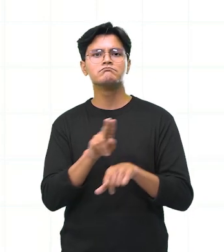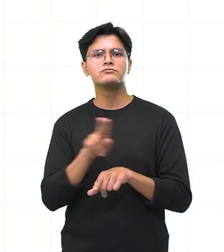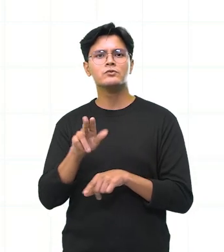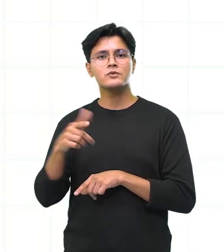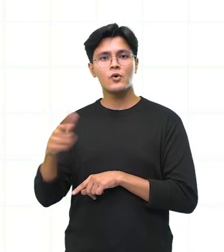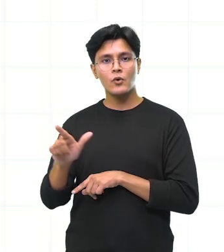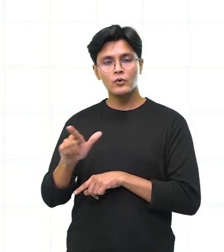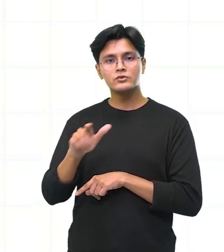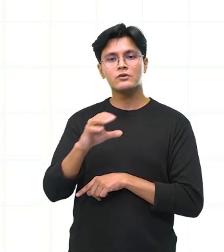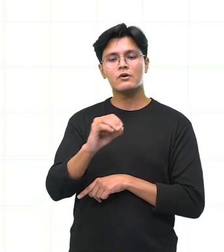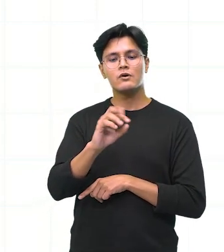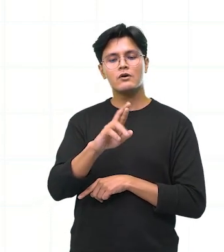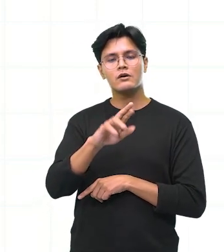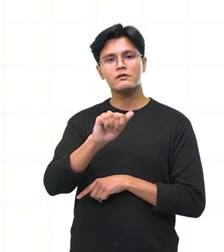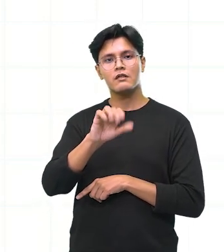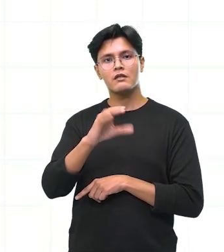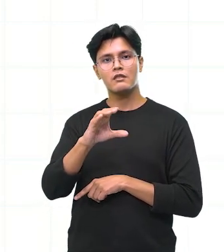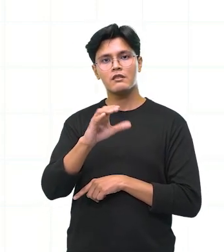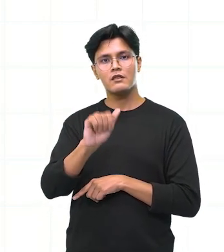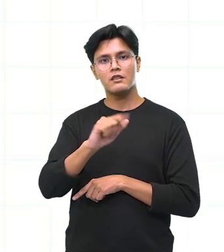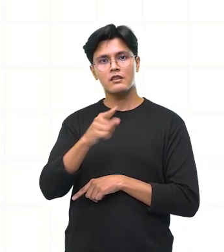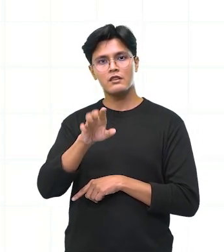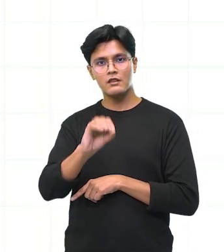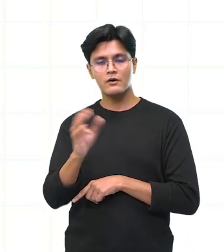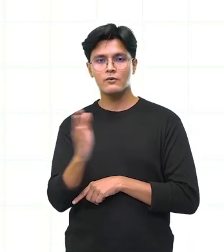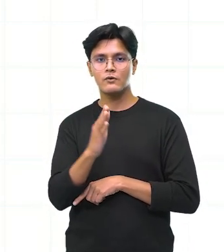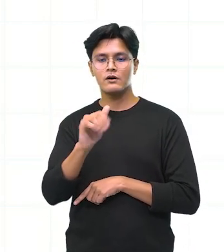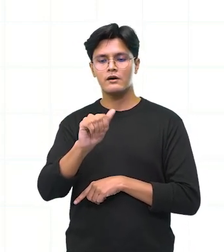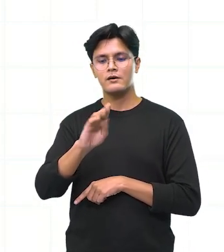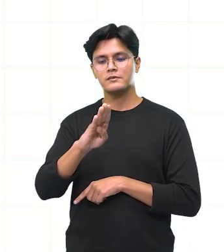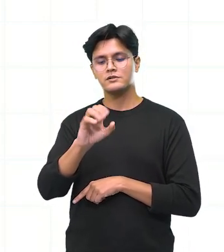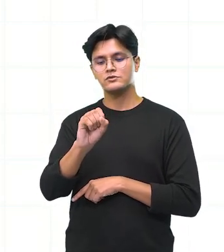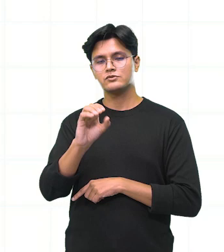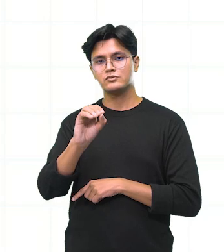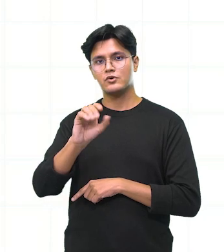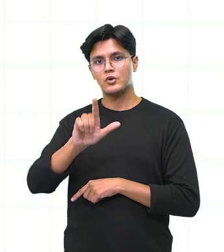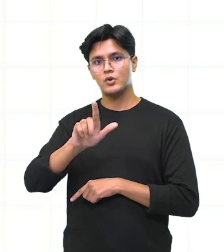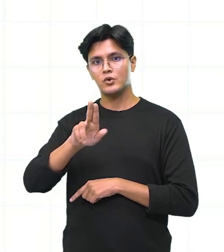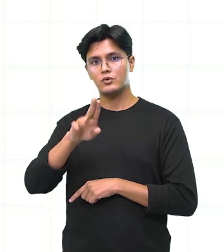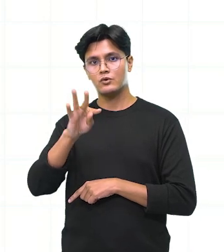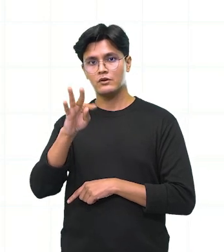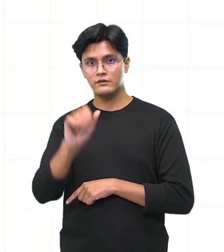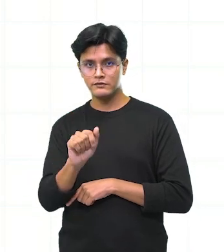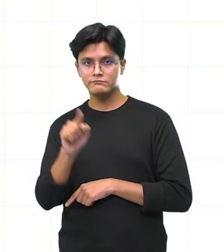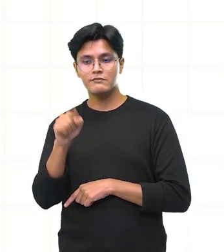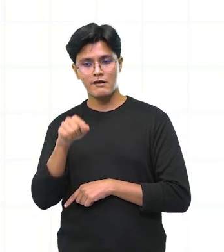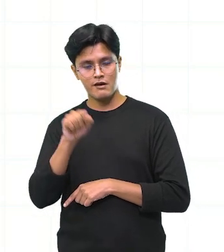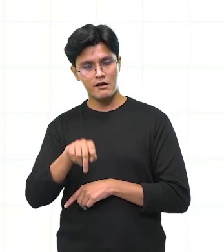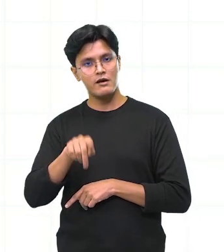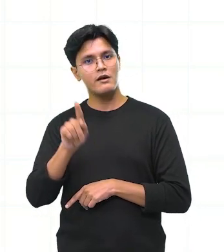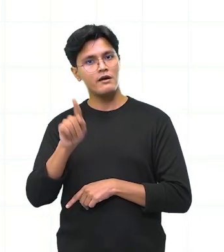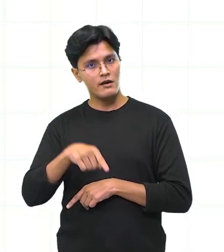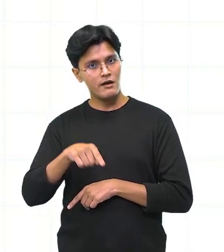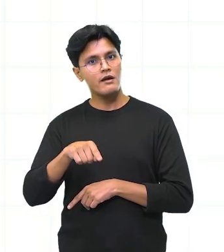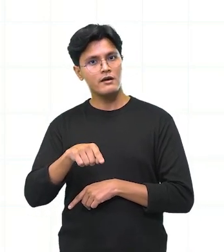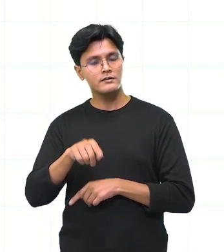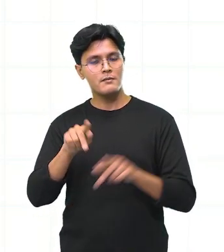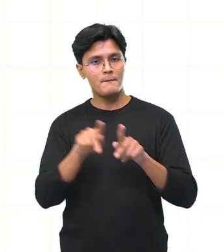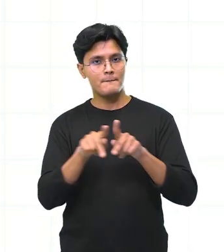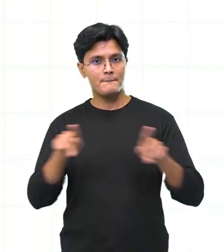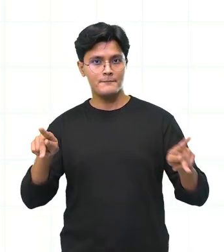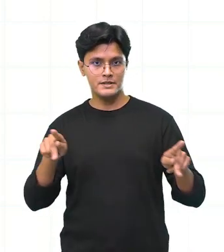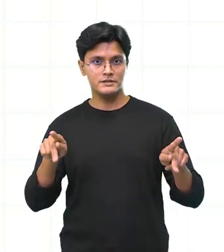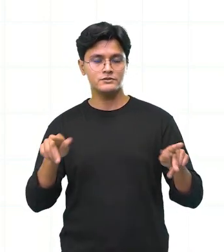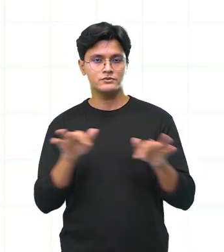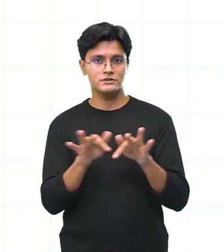oração absoluta. Se vocês ouvirem por aí esse termo, já sabem que oração absoluta é o período simples. Nesse período,